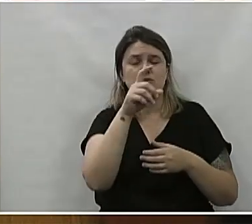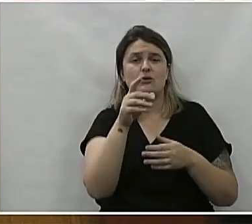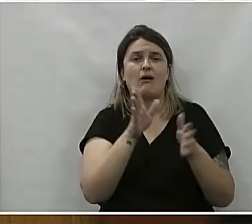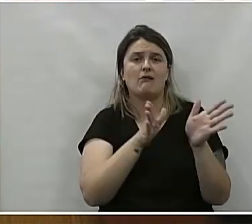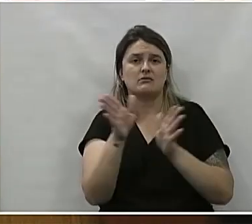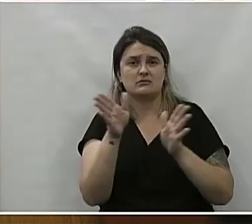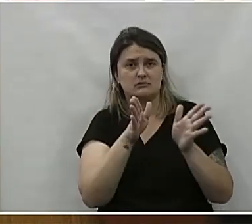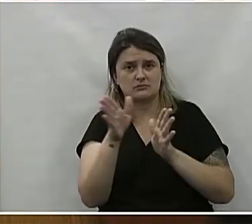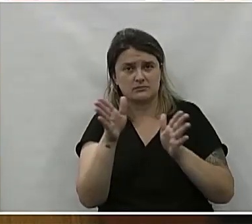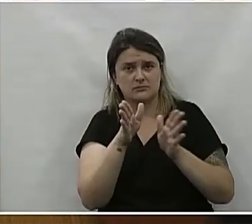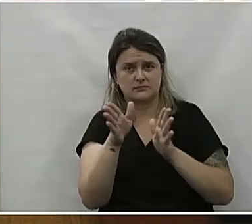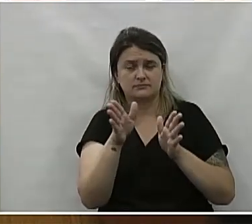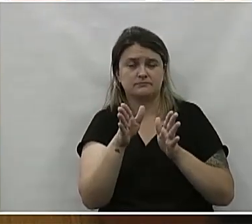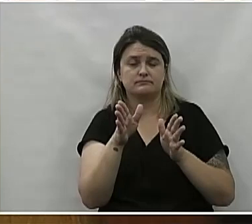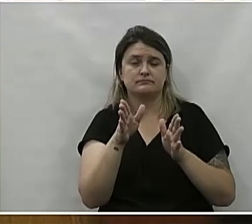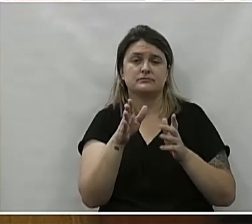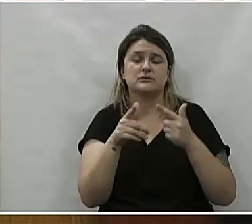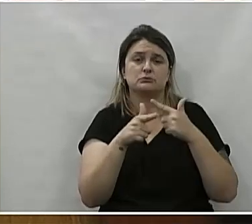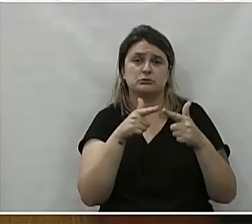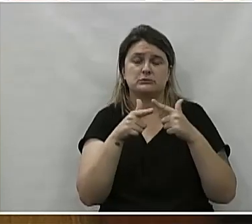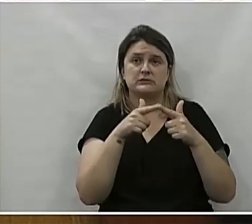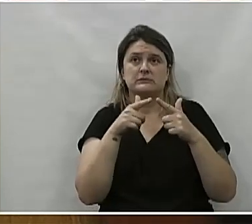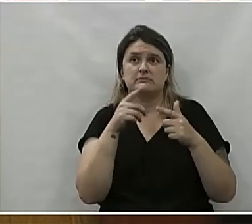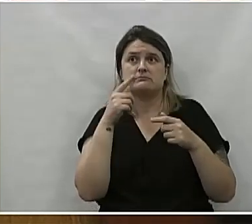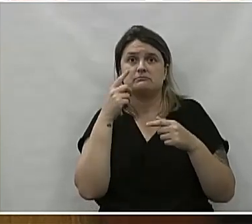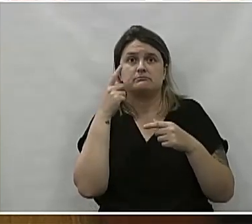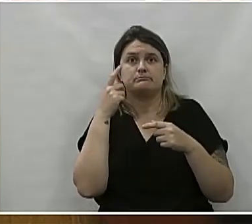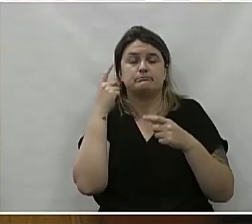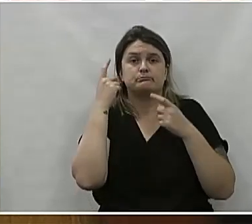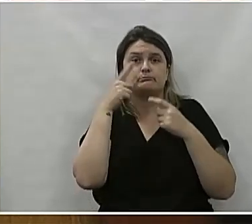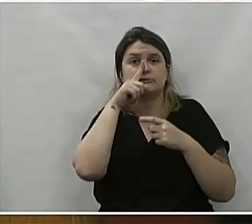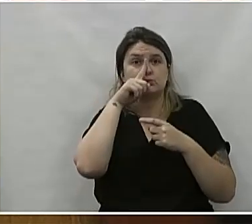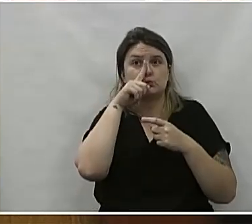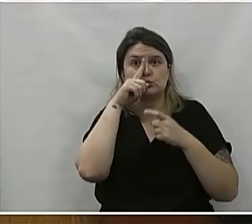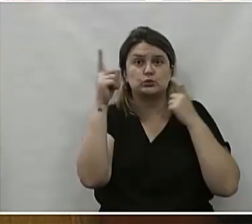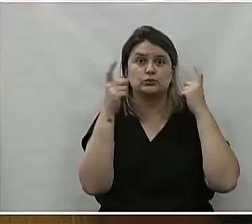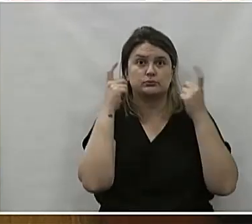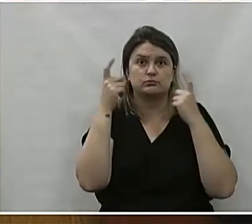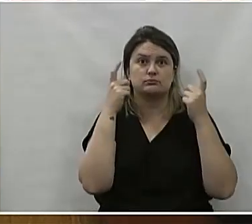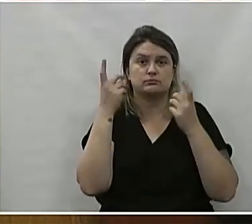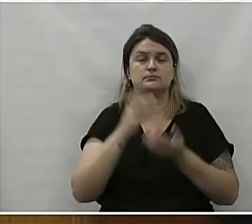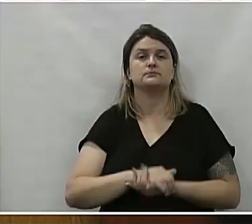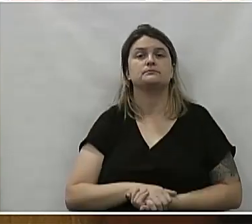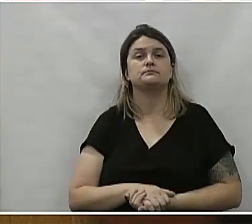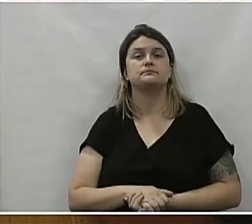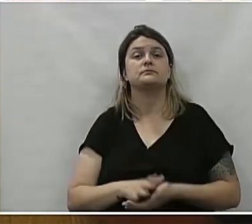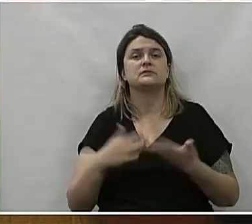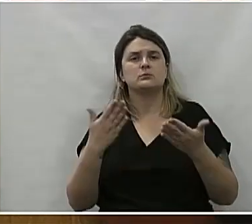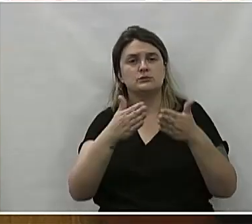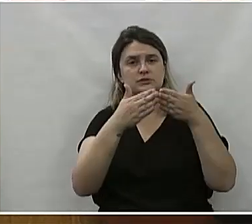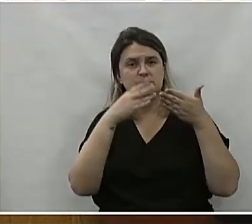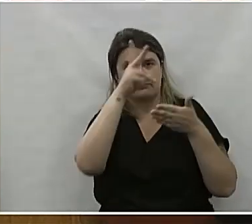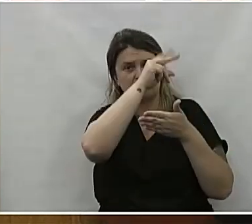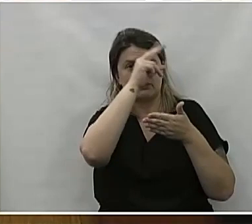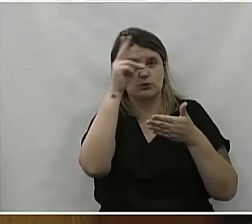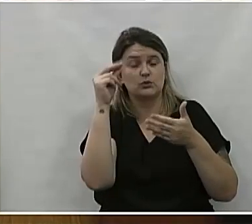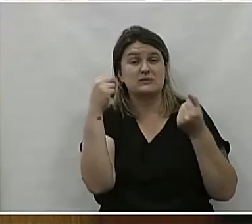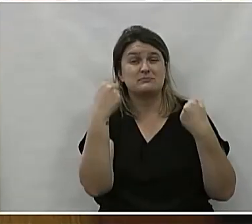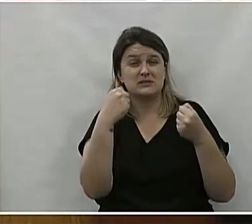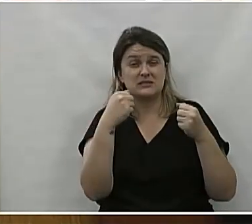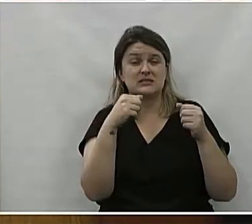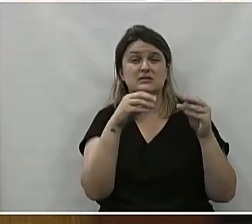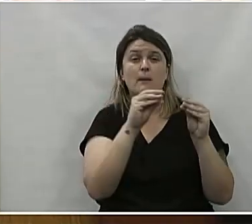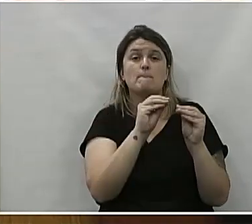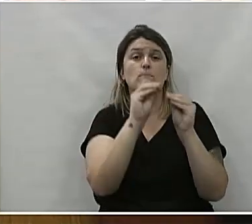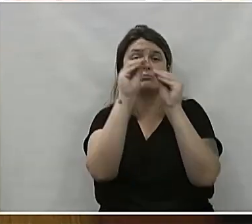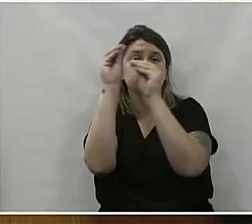acesso é evidente E tem sido motivo de preocupação e inconveniência para todos os envolvidos Dessa forma, solicitamos encarecidamente